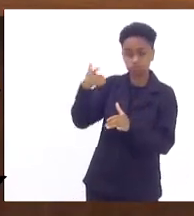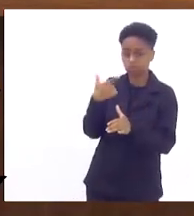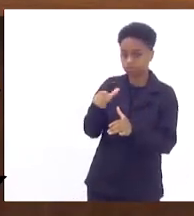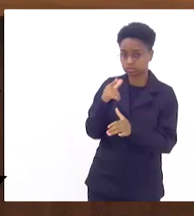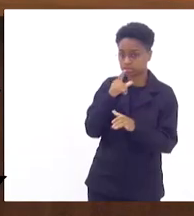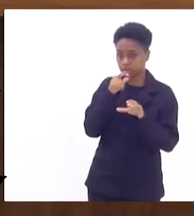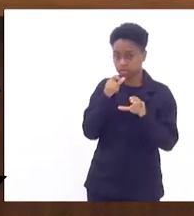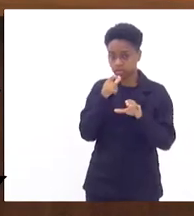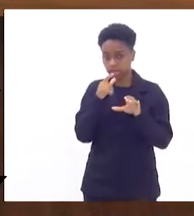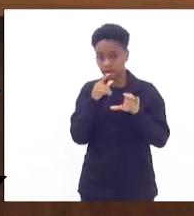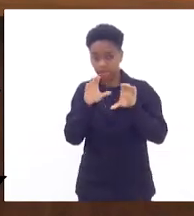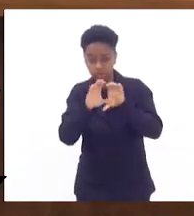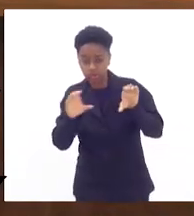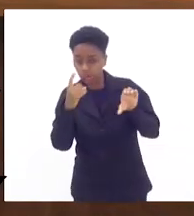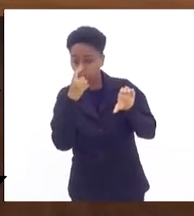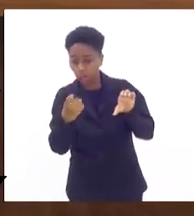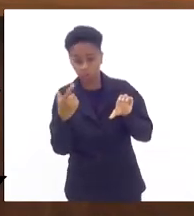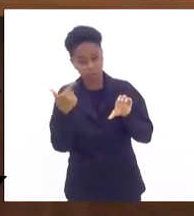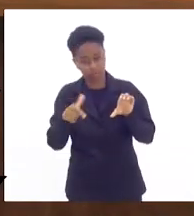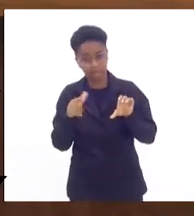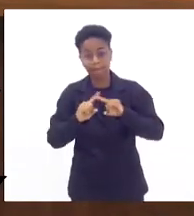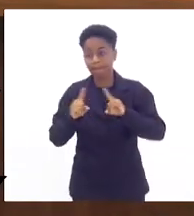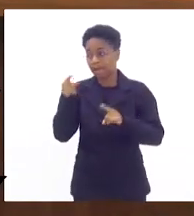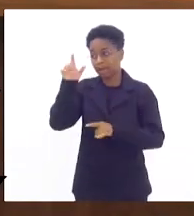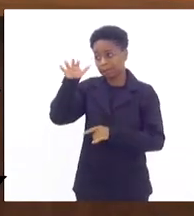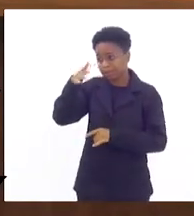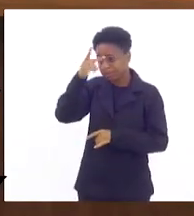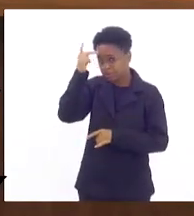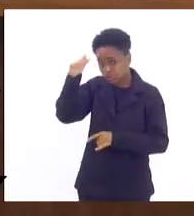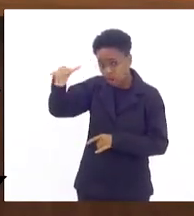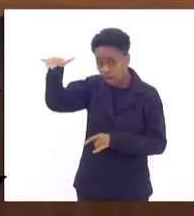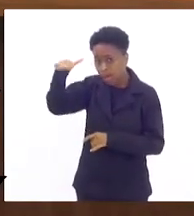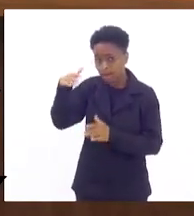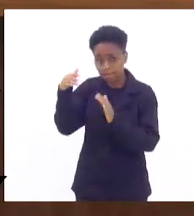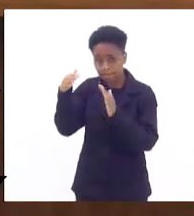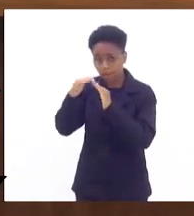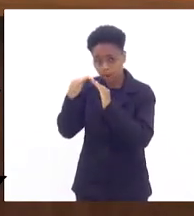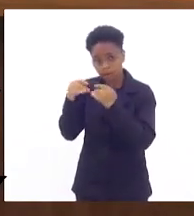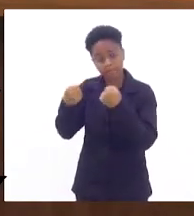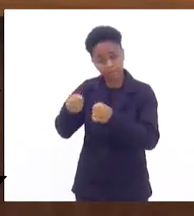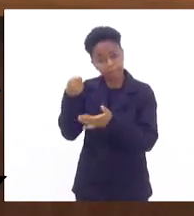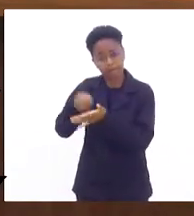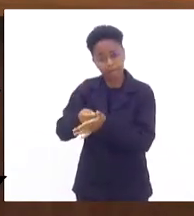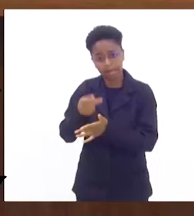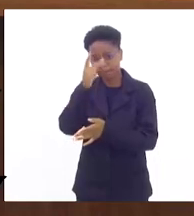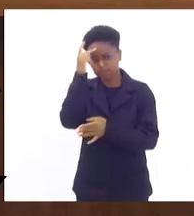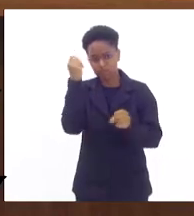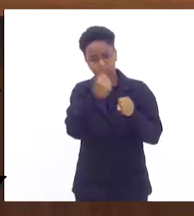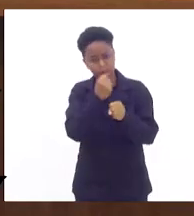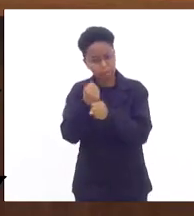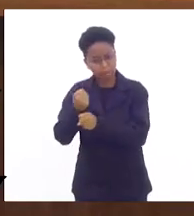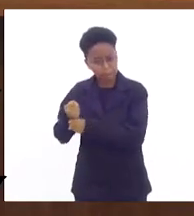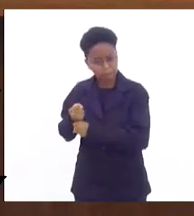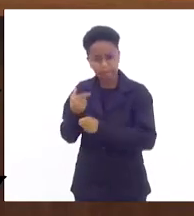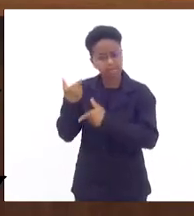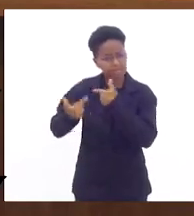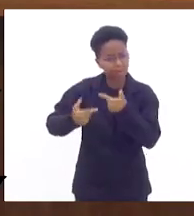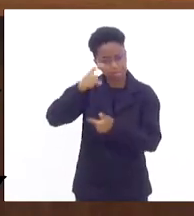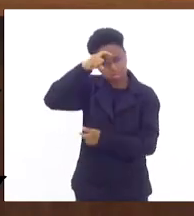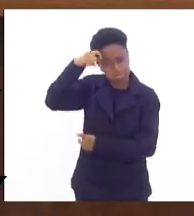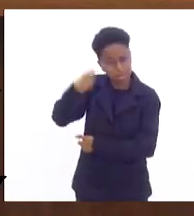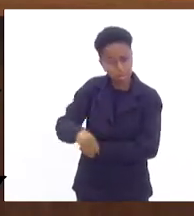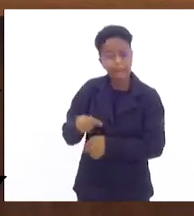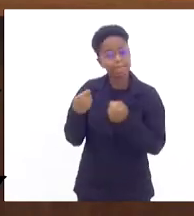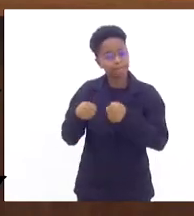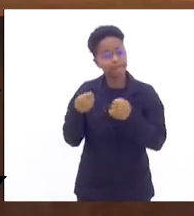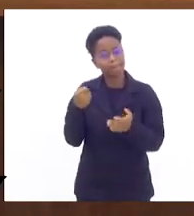esgoto acoplado à ET. E é cobrado desses moradores, muitos pedreiros, moradores de serviço braçal, estão pagando esse